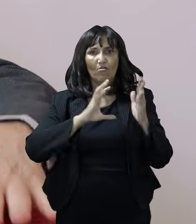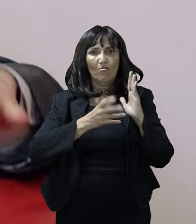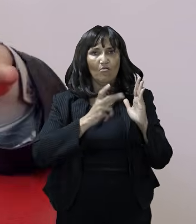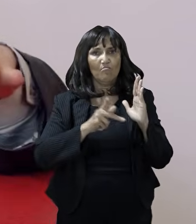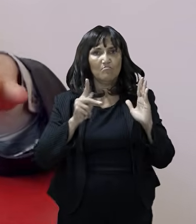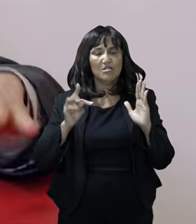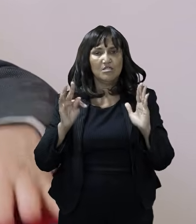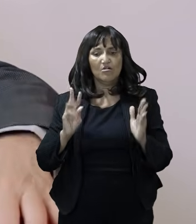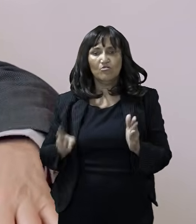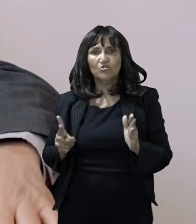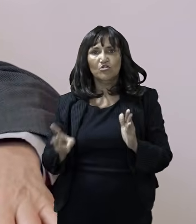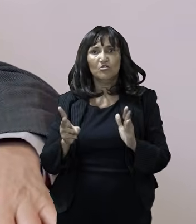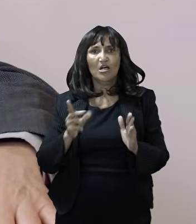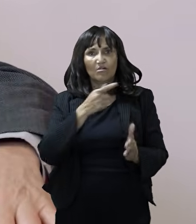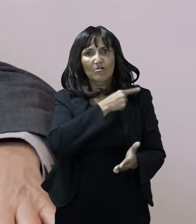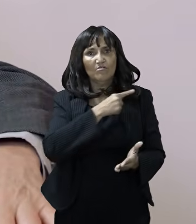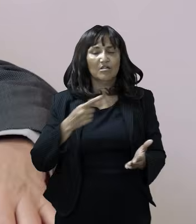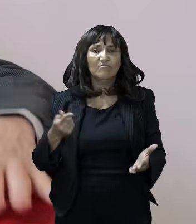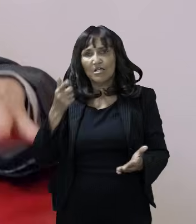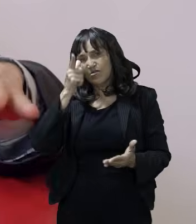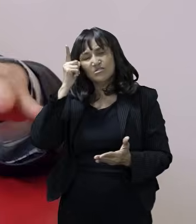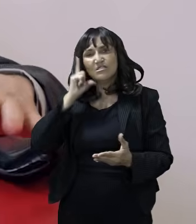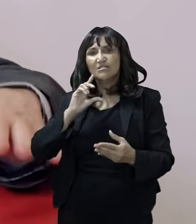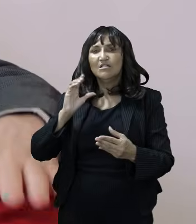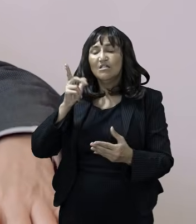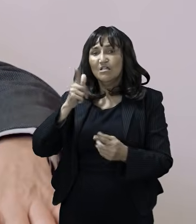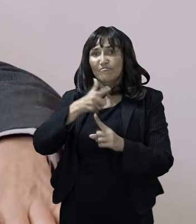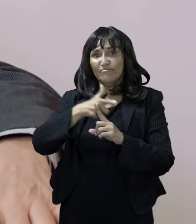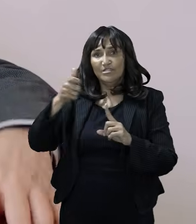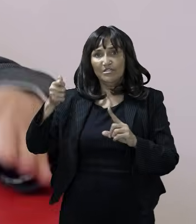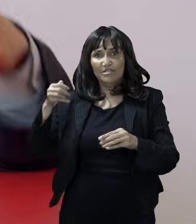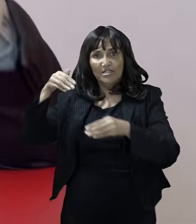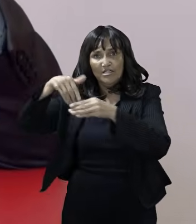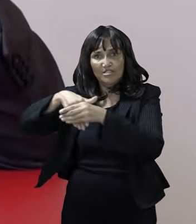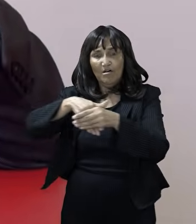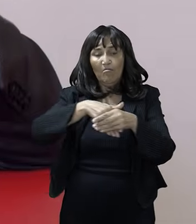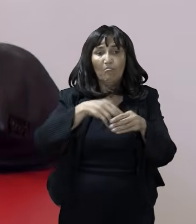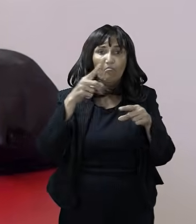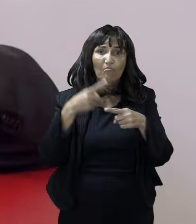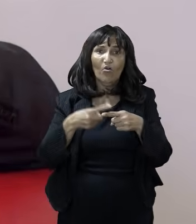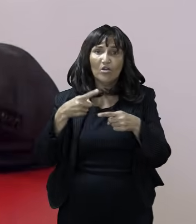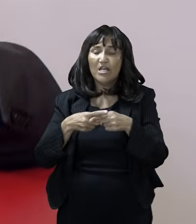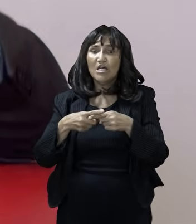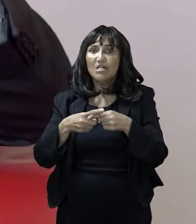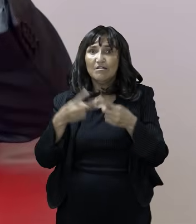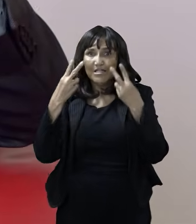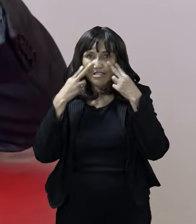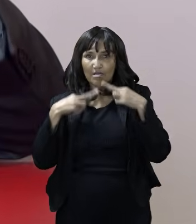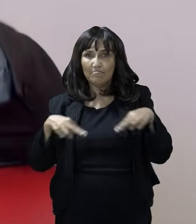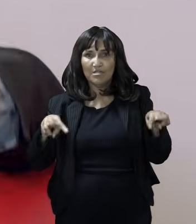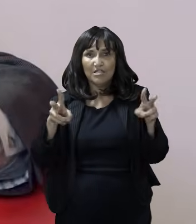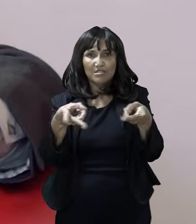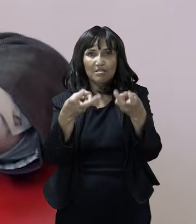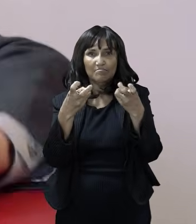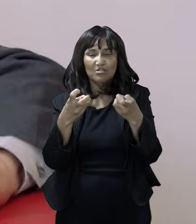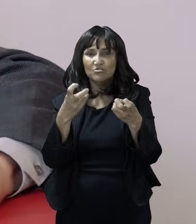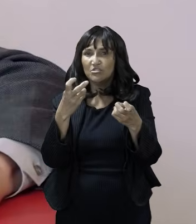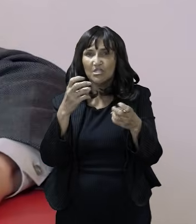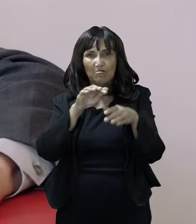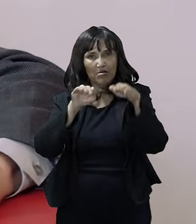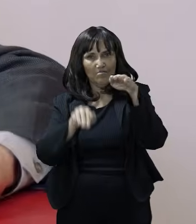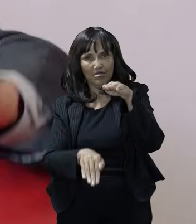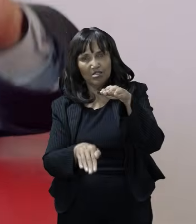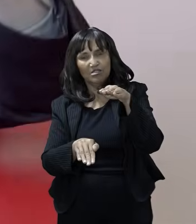continuar governando e vai ganhar a eleição de novo, porque a gente tem essa visão de não rebaixar o nosso programa, porque a desigualdade no Brasil é muito